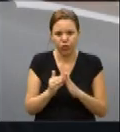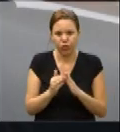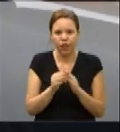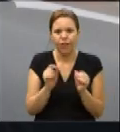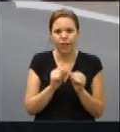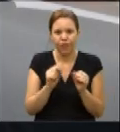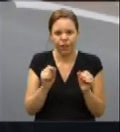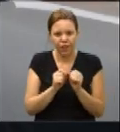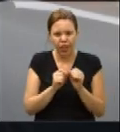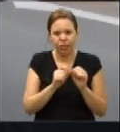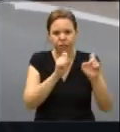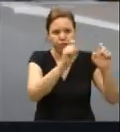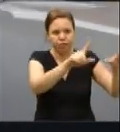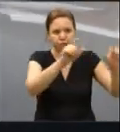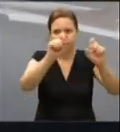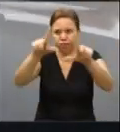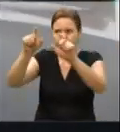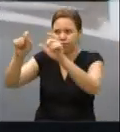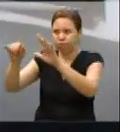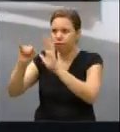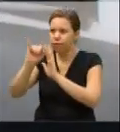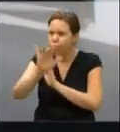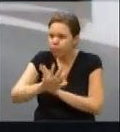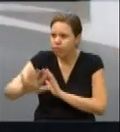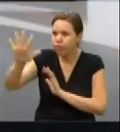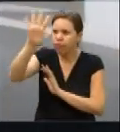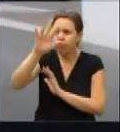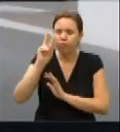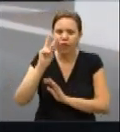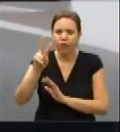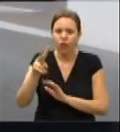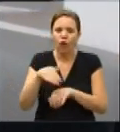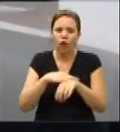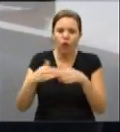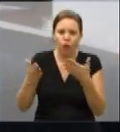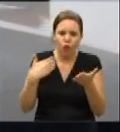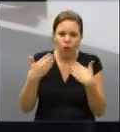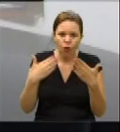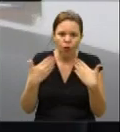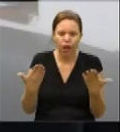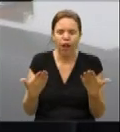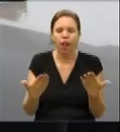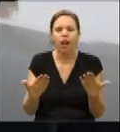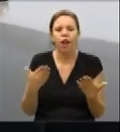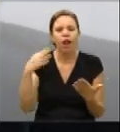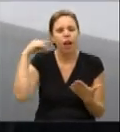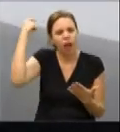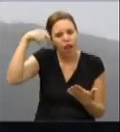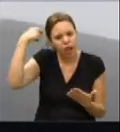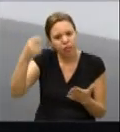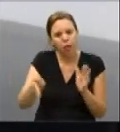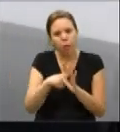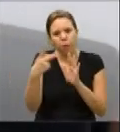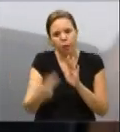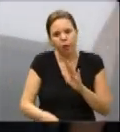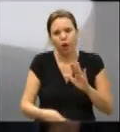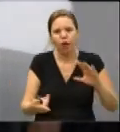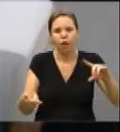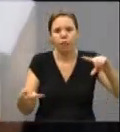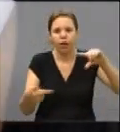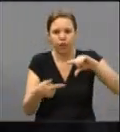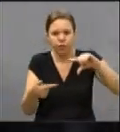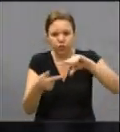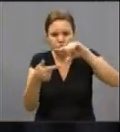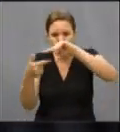fez uma galeria com ilustrações. A gente vai conversar então com um artista de quadrinho, o Átila, que também é responsável por